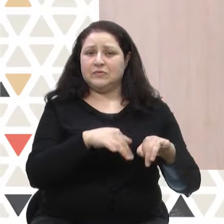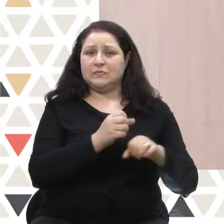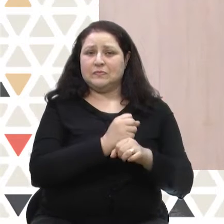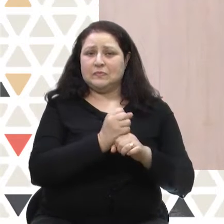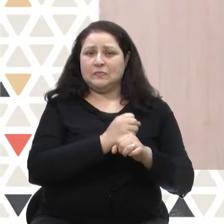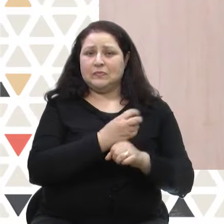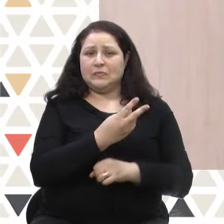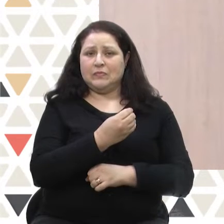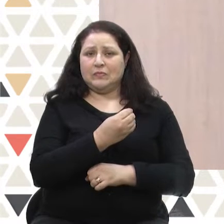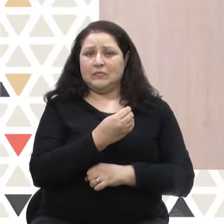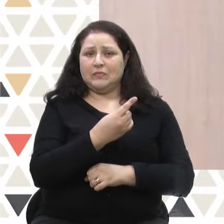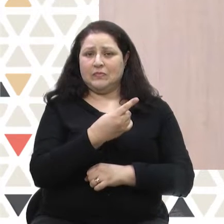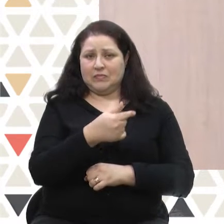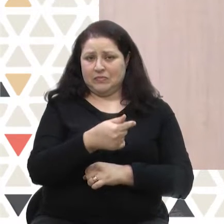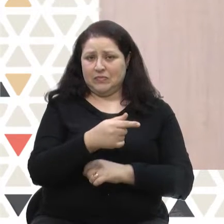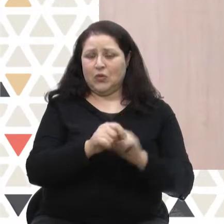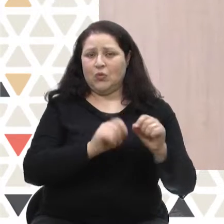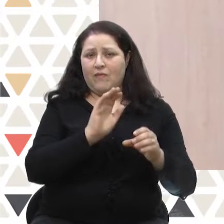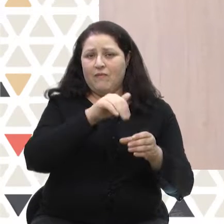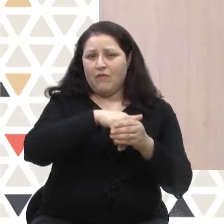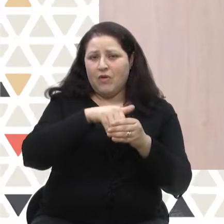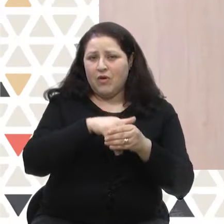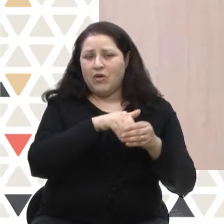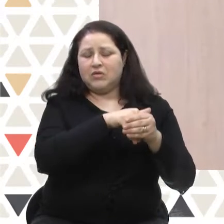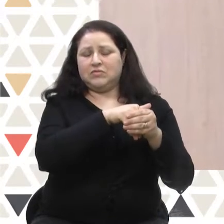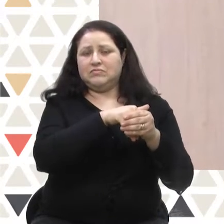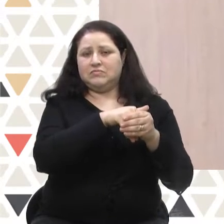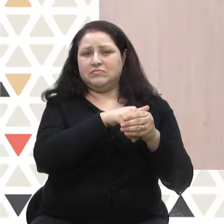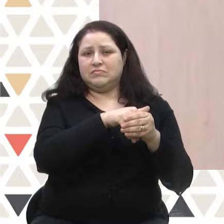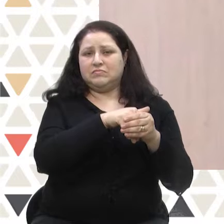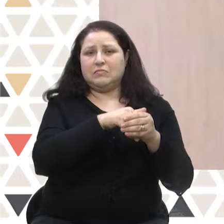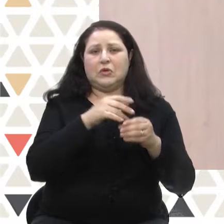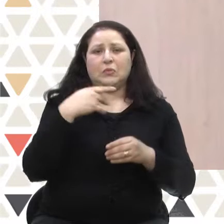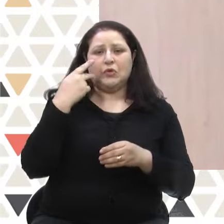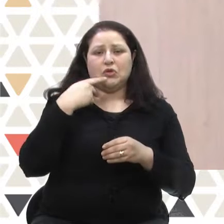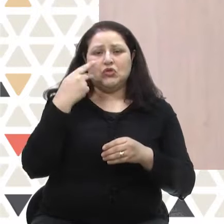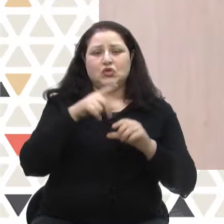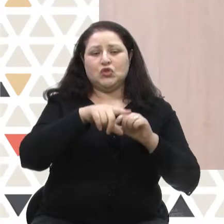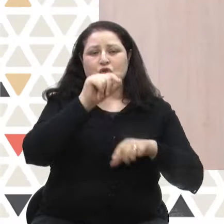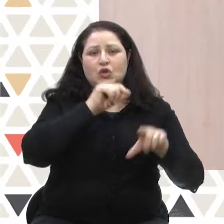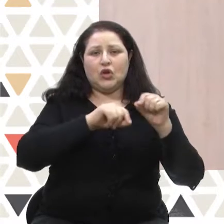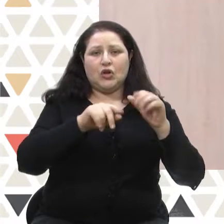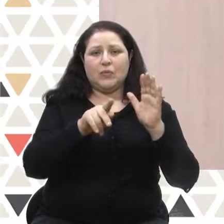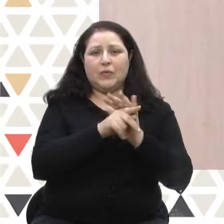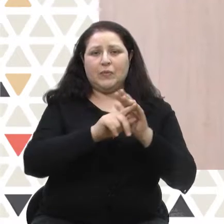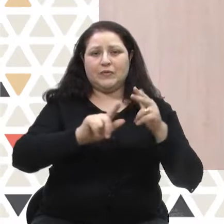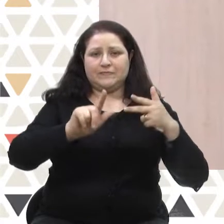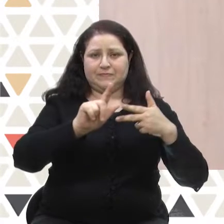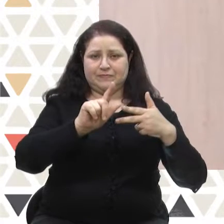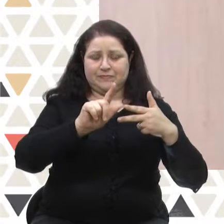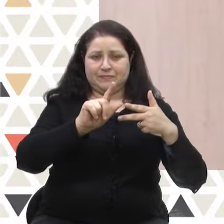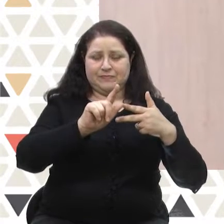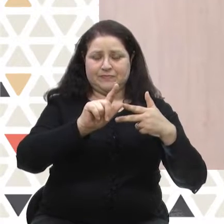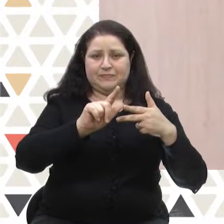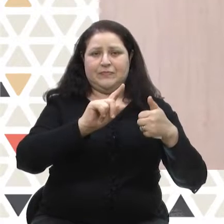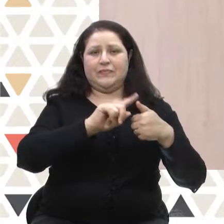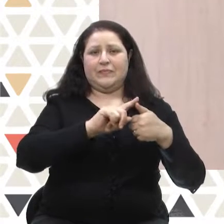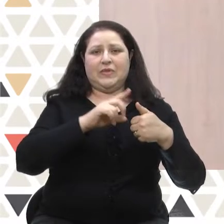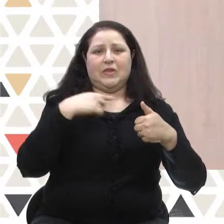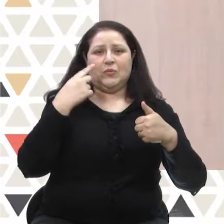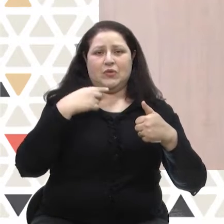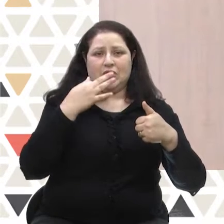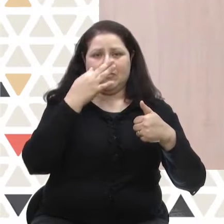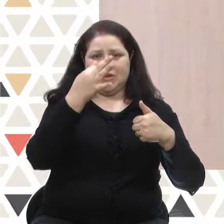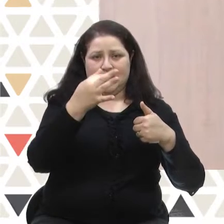nas eleições proporcionais, aquelas que elegem representantes políticos para as casas legislativas, os cargos de